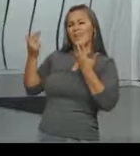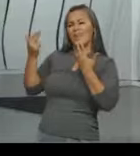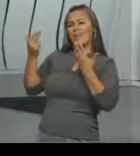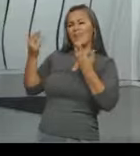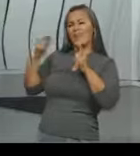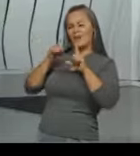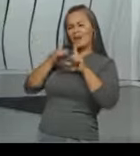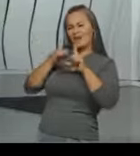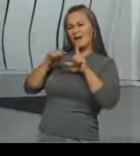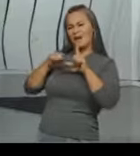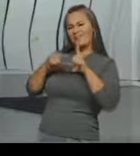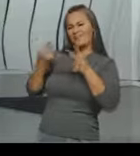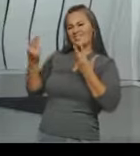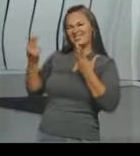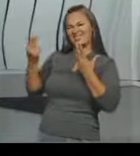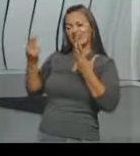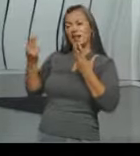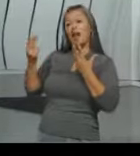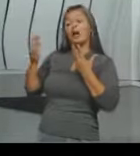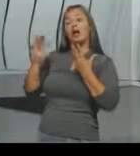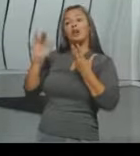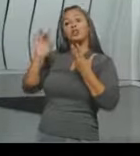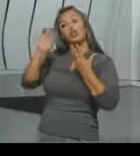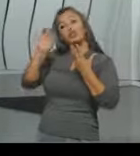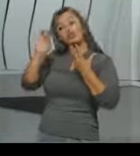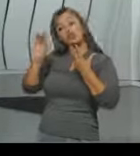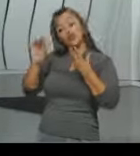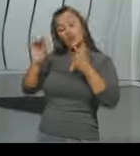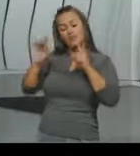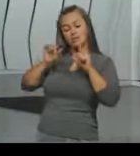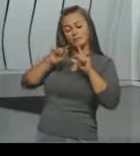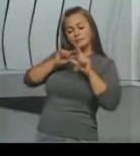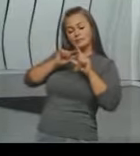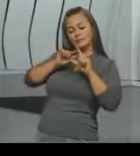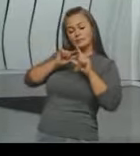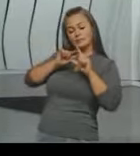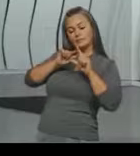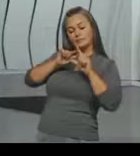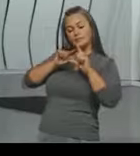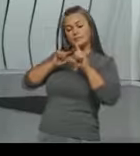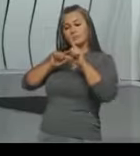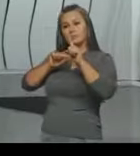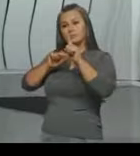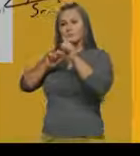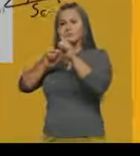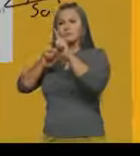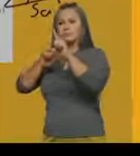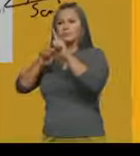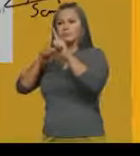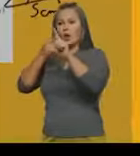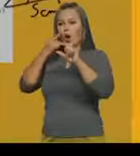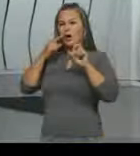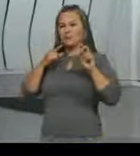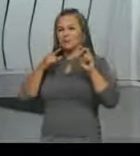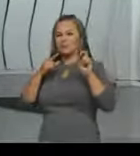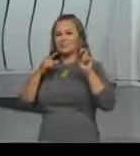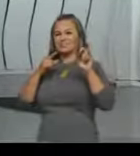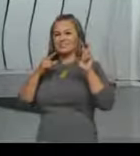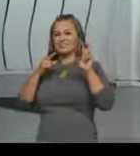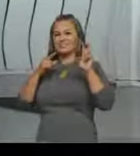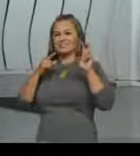30 também. O que vai diferenciar é o tamanho. Ah, se aqui valia 5 centímetros, por exemplo, aqui